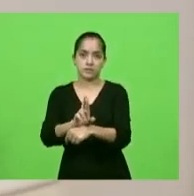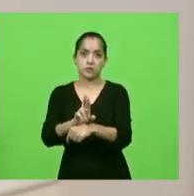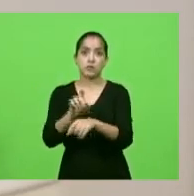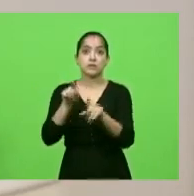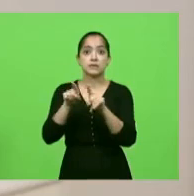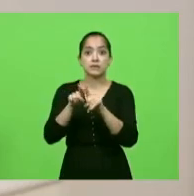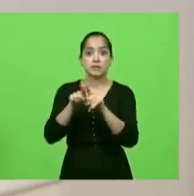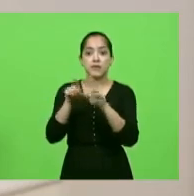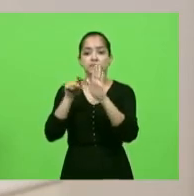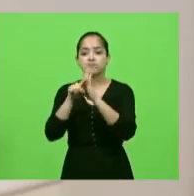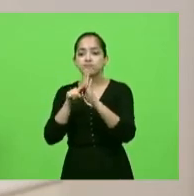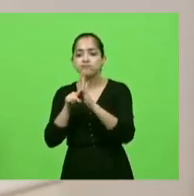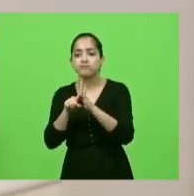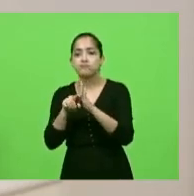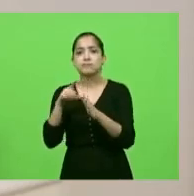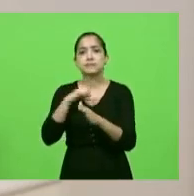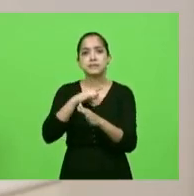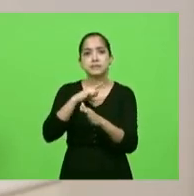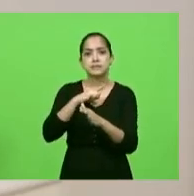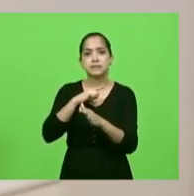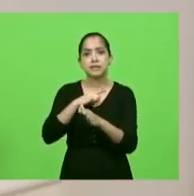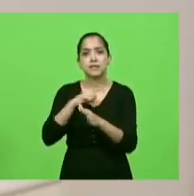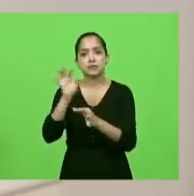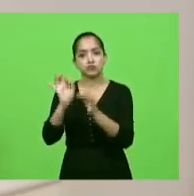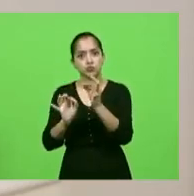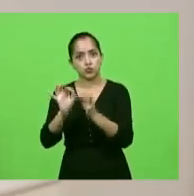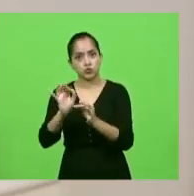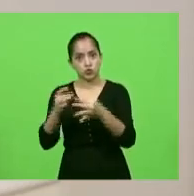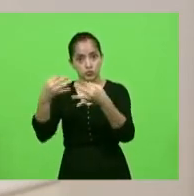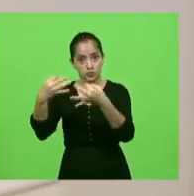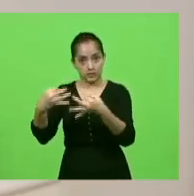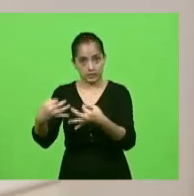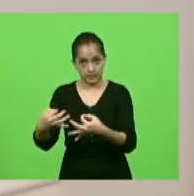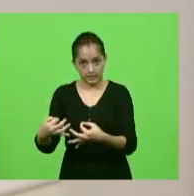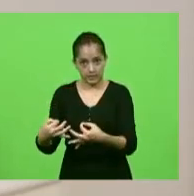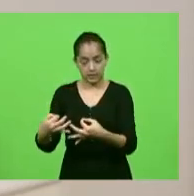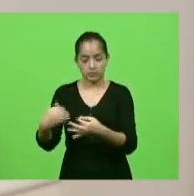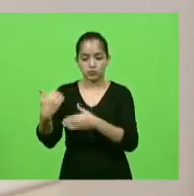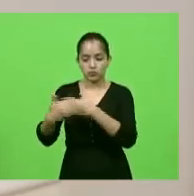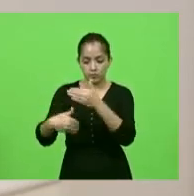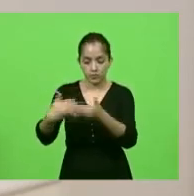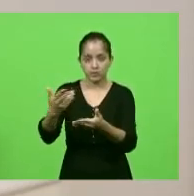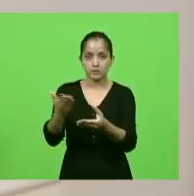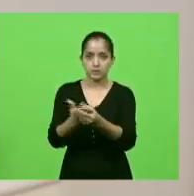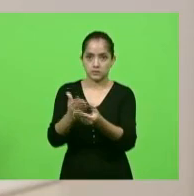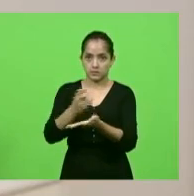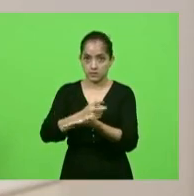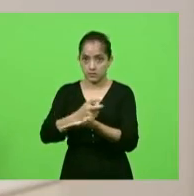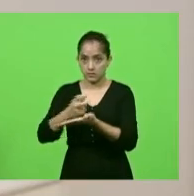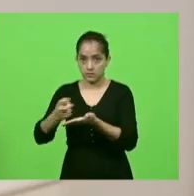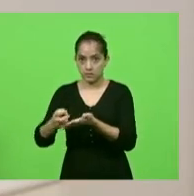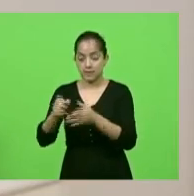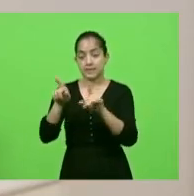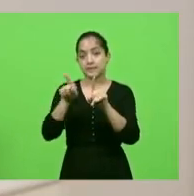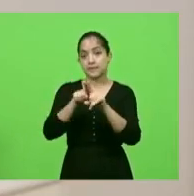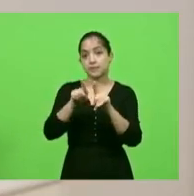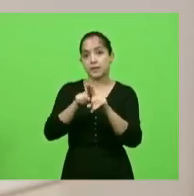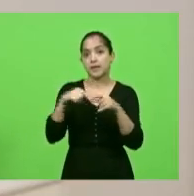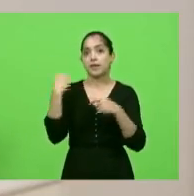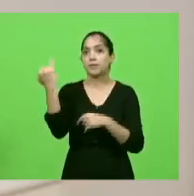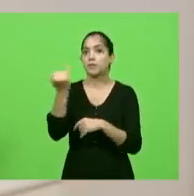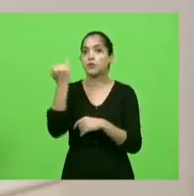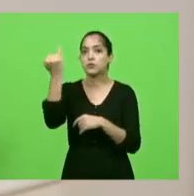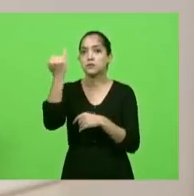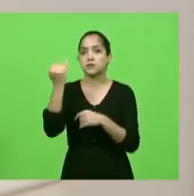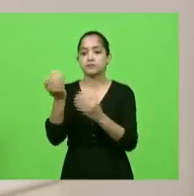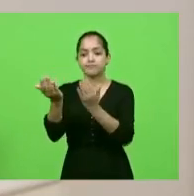verificação da existência ou não de justa causa para o prosseguimento do processo de impeachment. Também é oportuno salientar que a